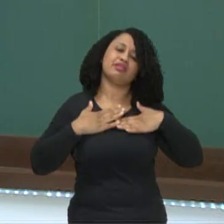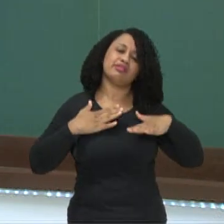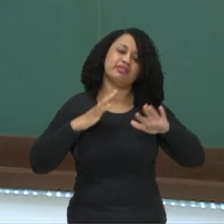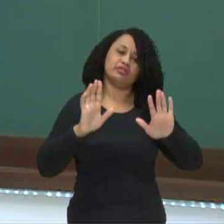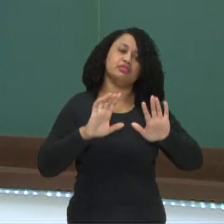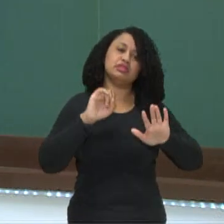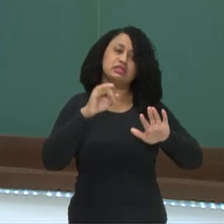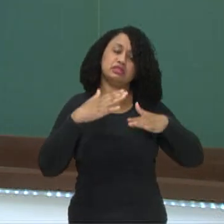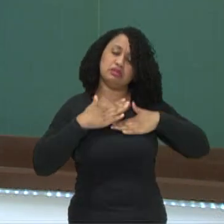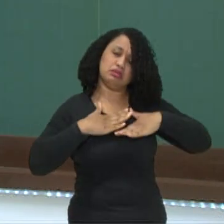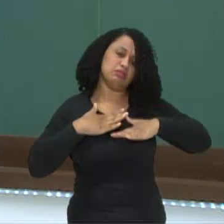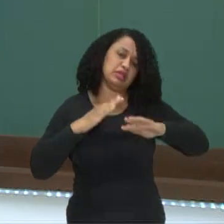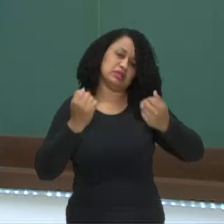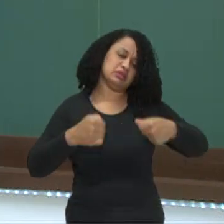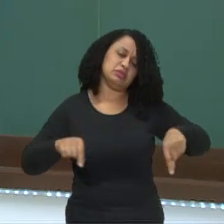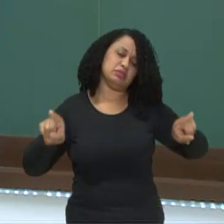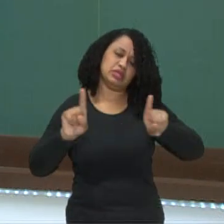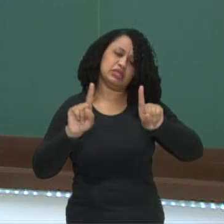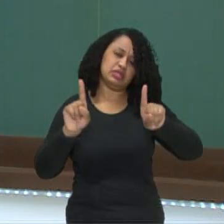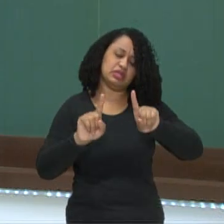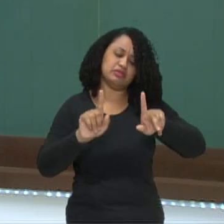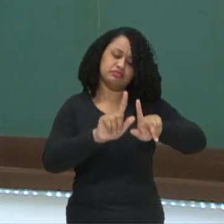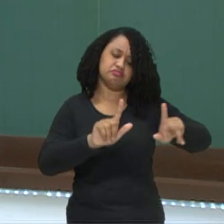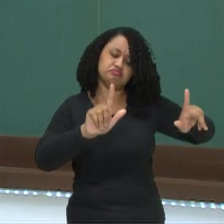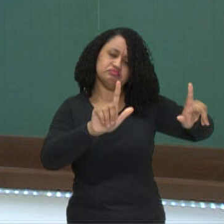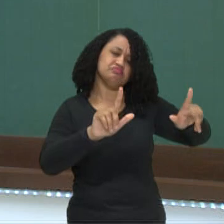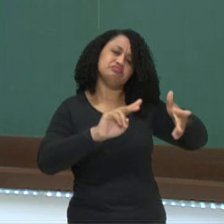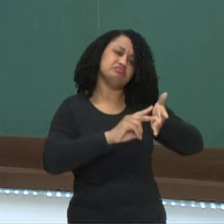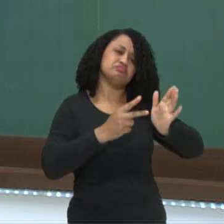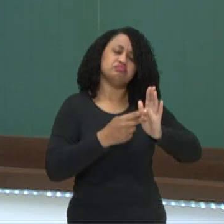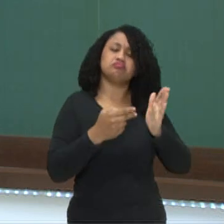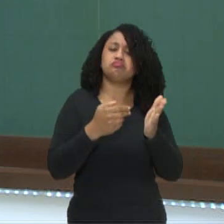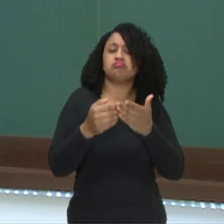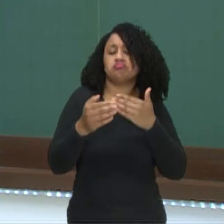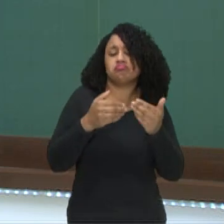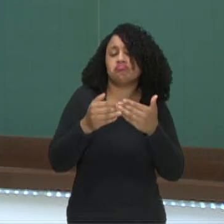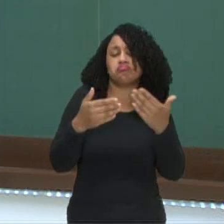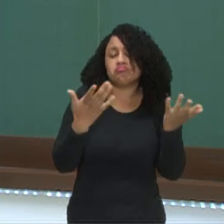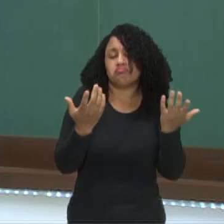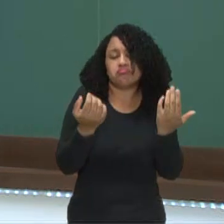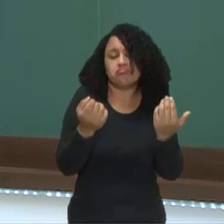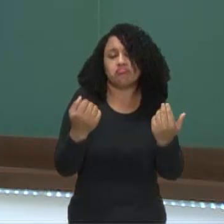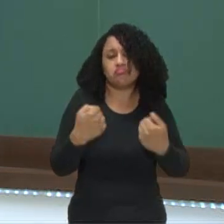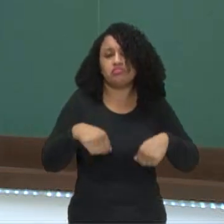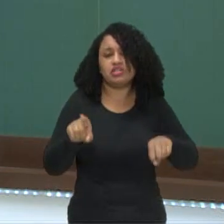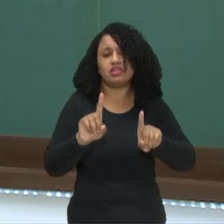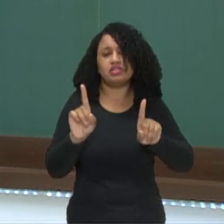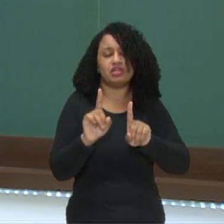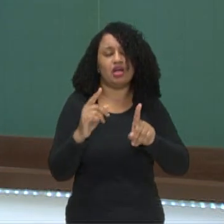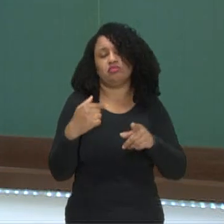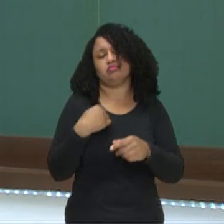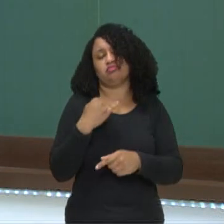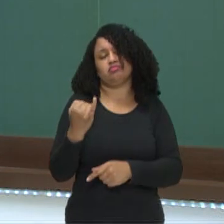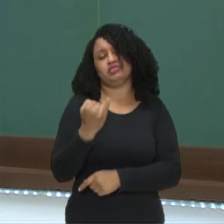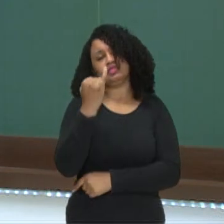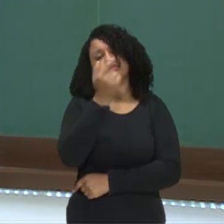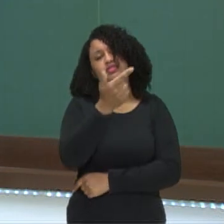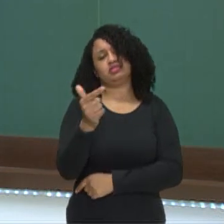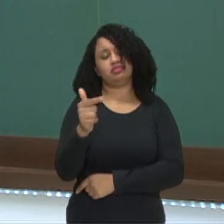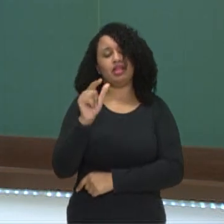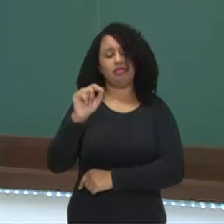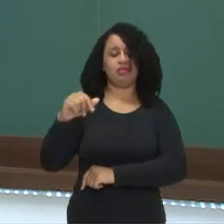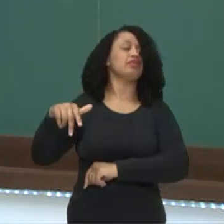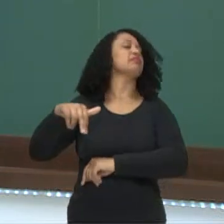ele é manso, não há necessidade. O cartaz aí não quer dizer nada para o seu passante